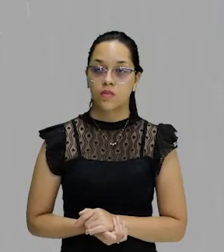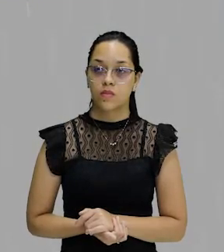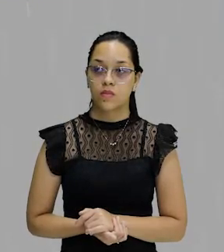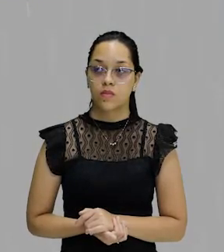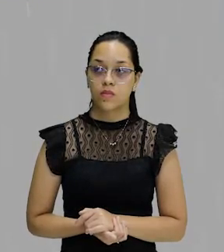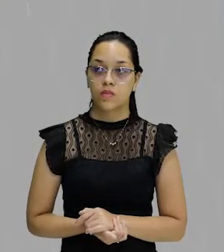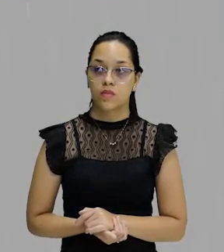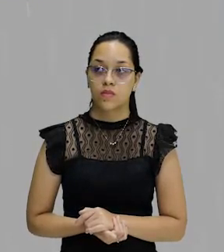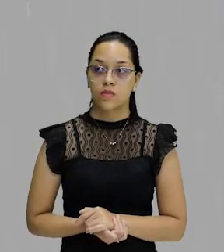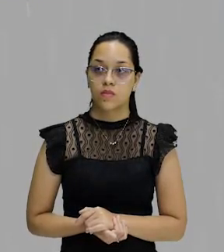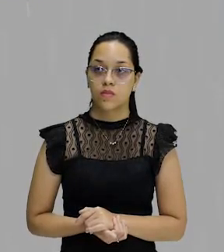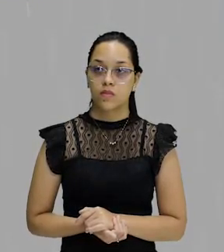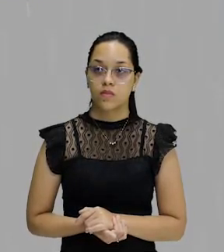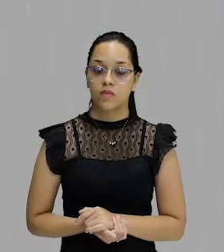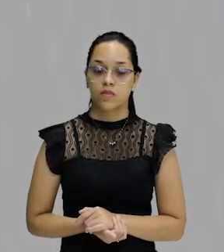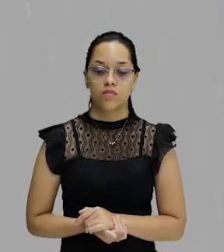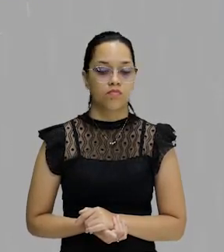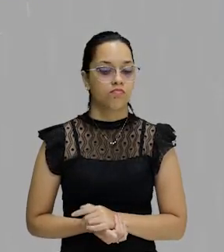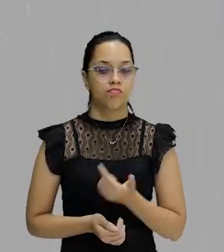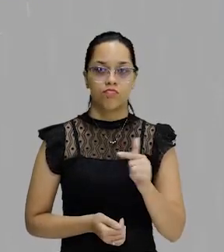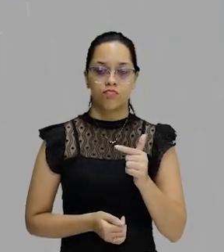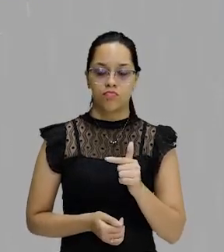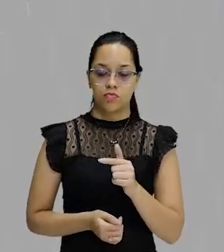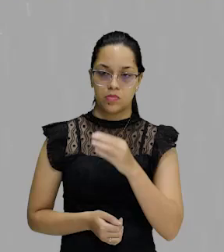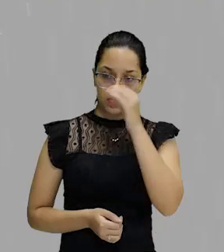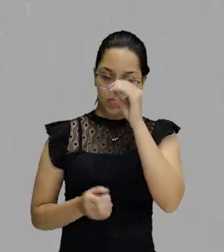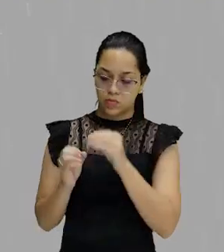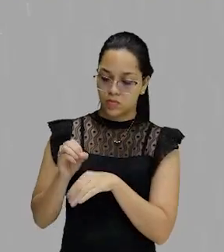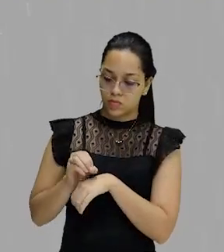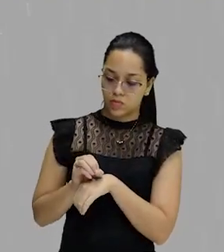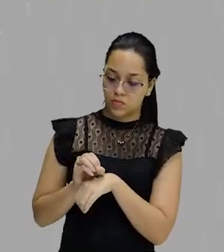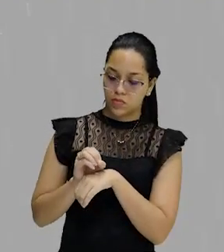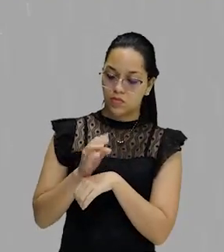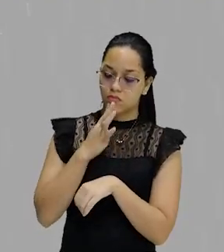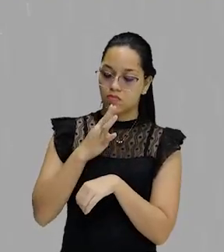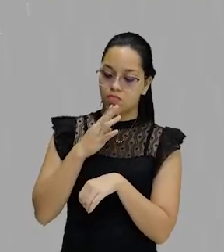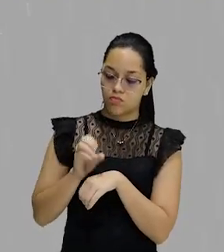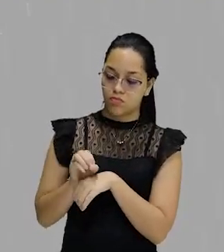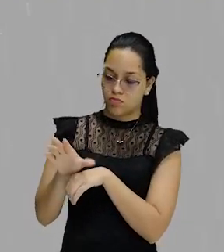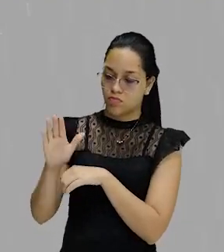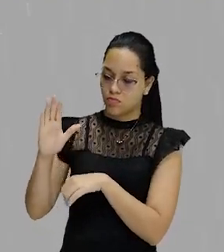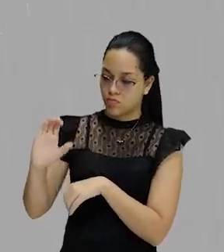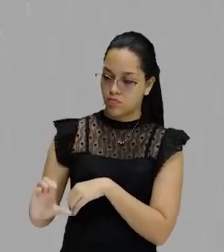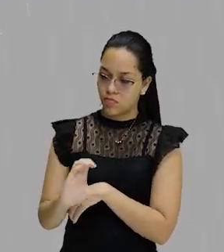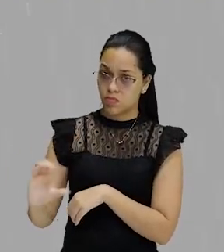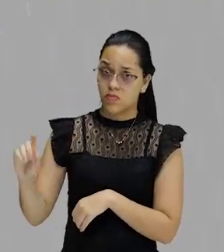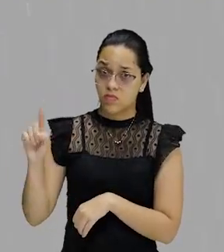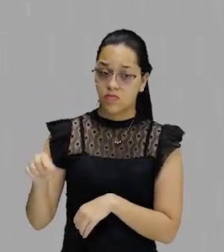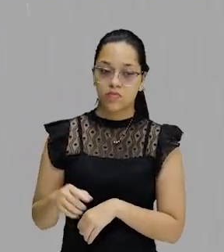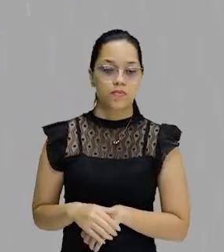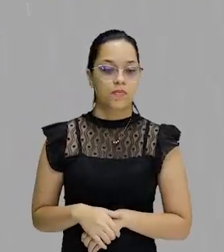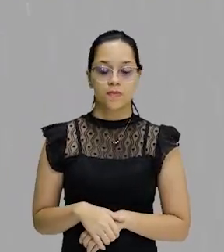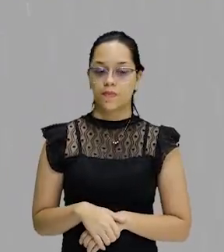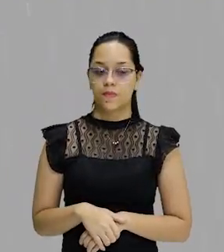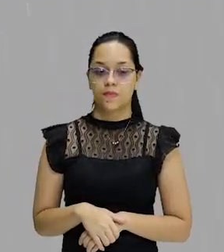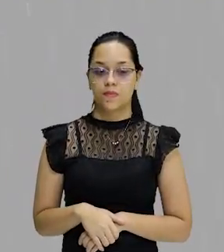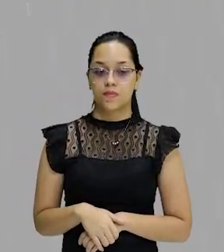a ser dirigido pelo clero católico? Não. O conhecimento renascentista ele é feito por intelectuais